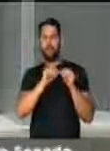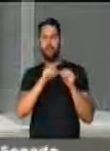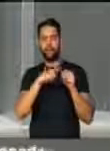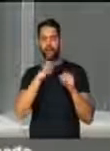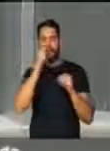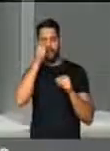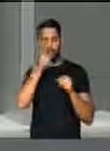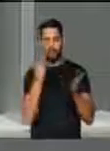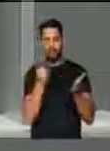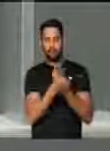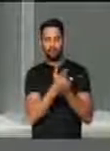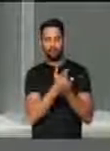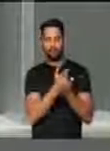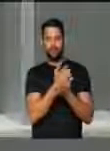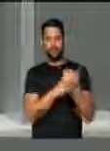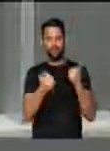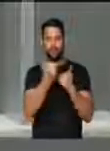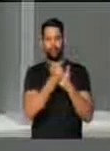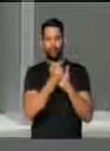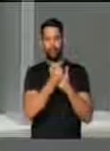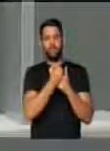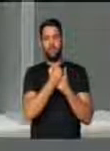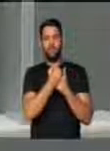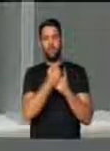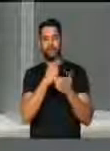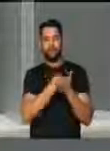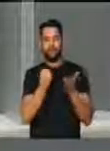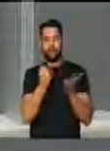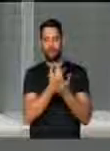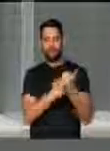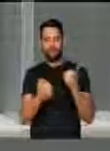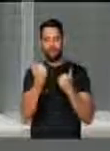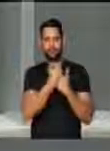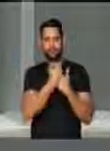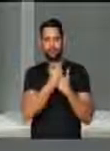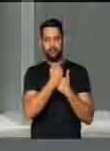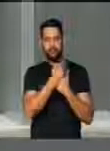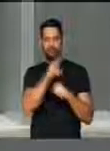quem financiou o golpe. E quem financiou o golpe